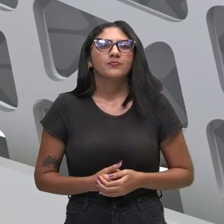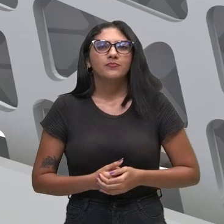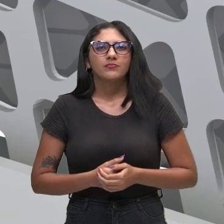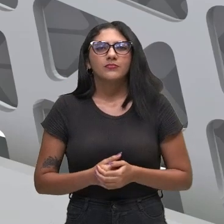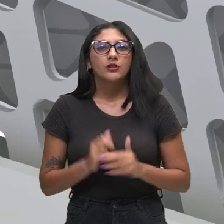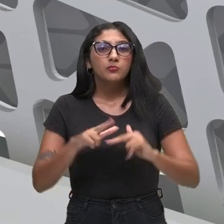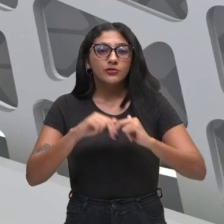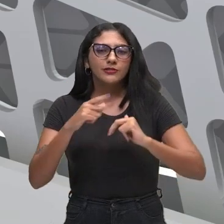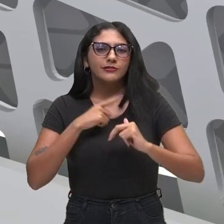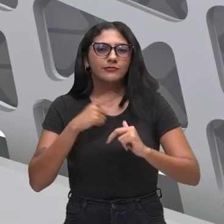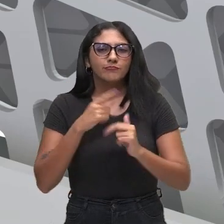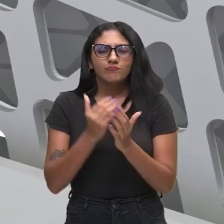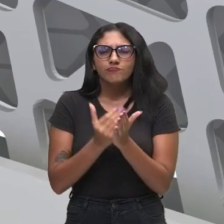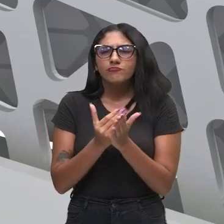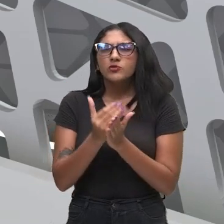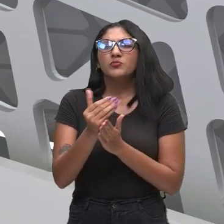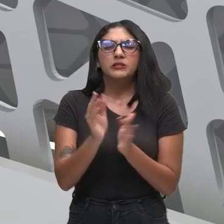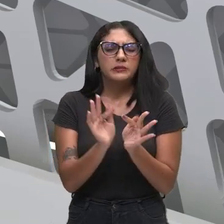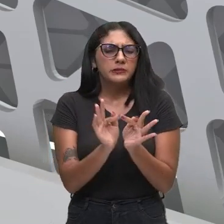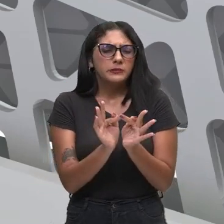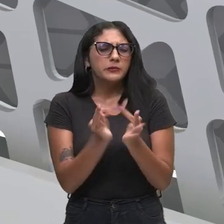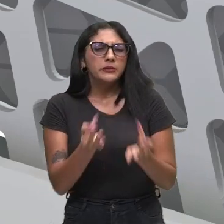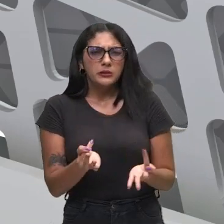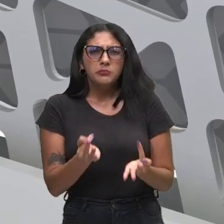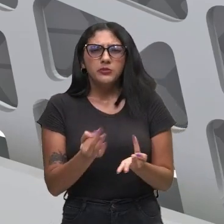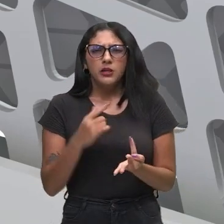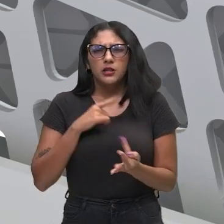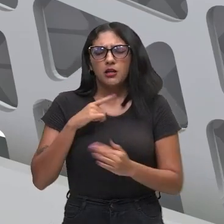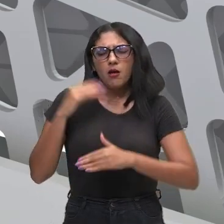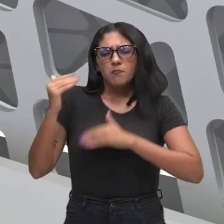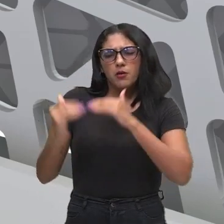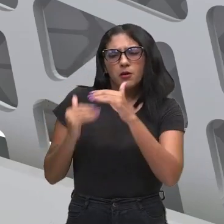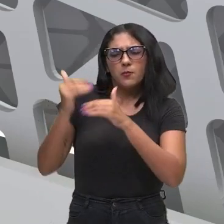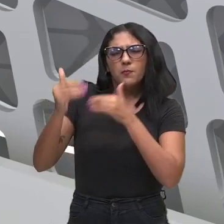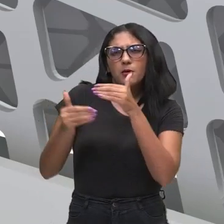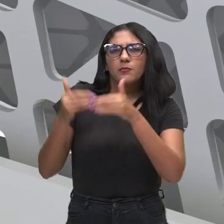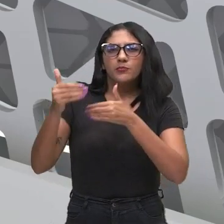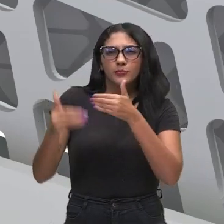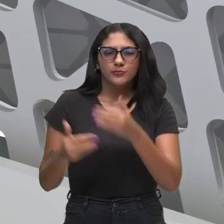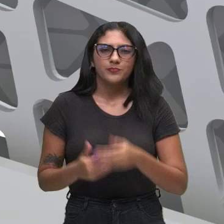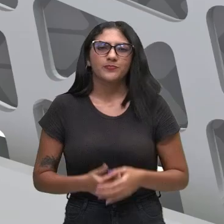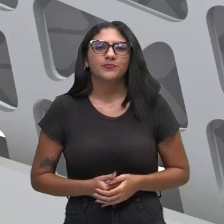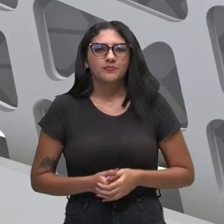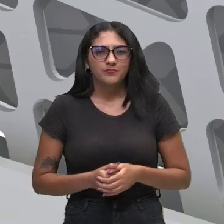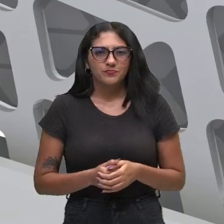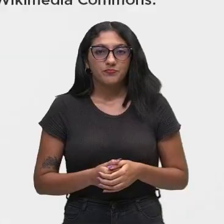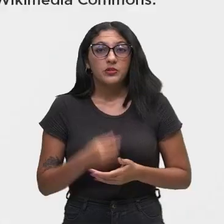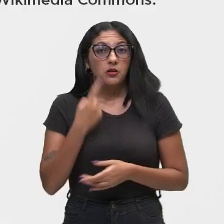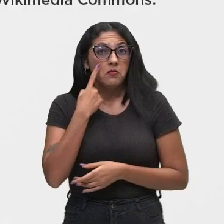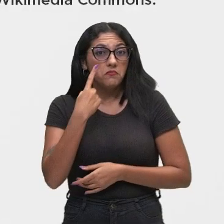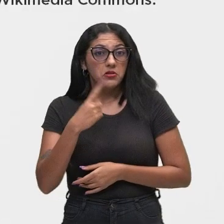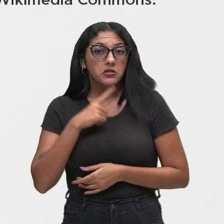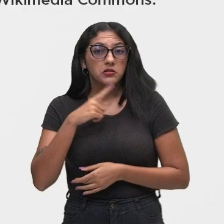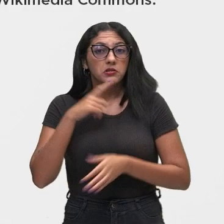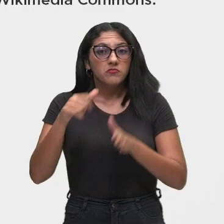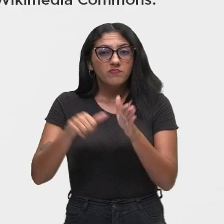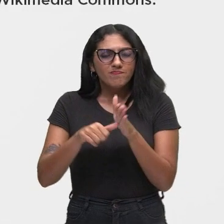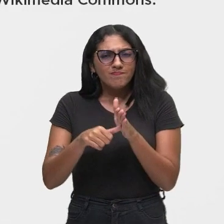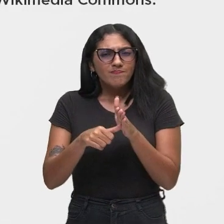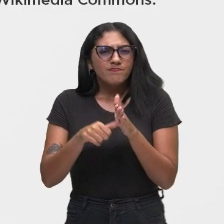o início, máquinas mais simples e que foram avançando ao longo do tempo. Veja aí que as primeiras máquinas